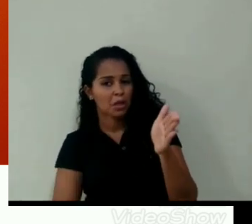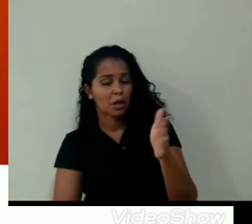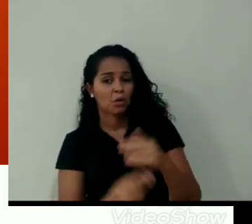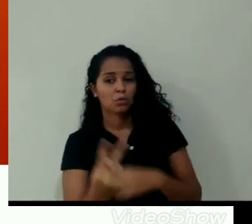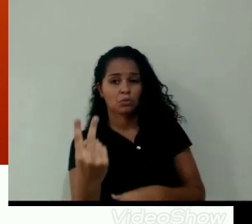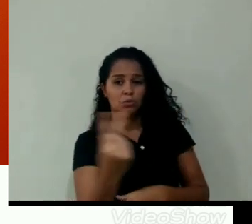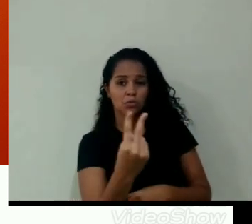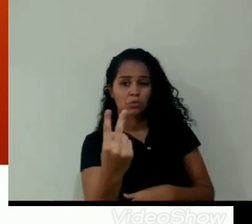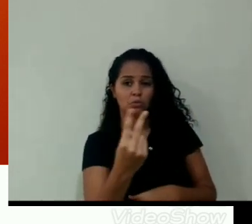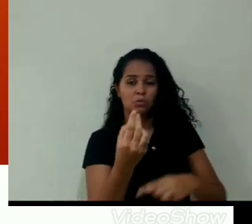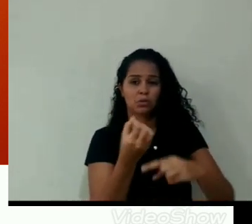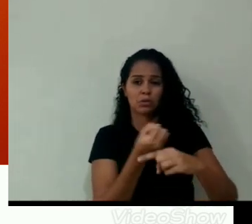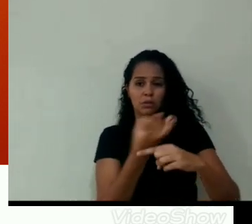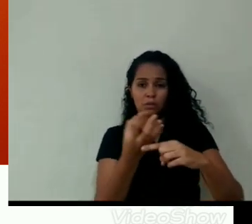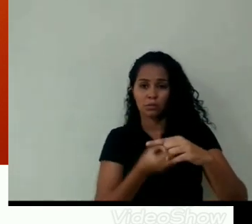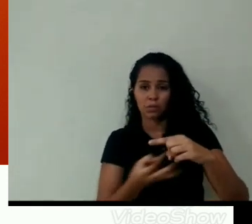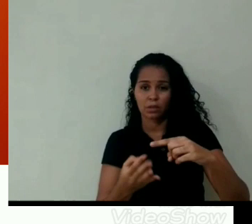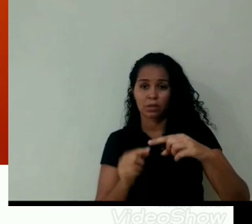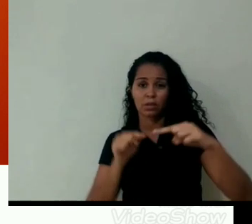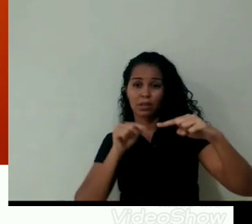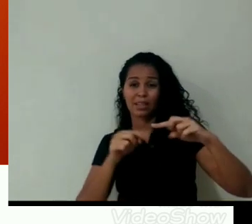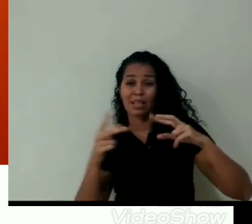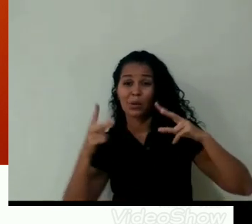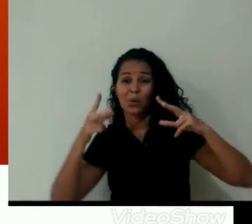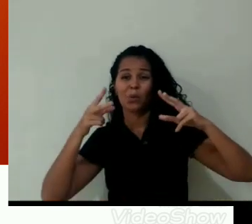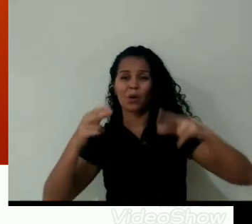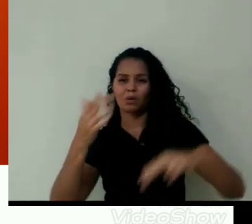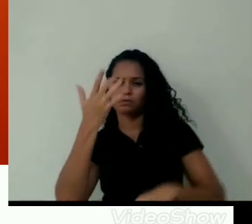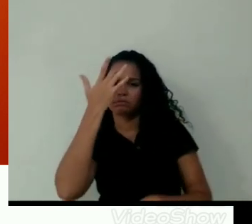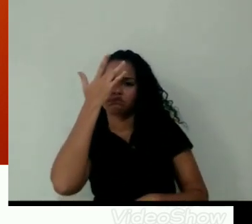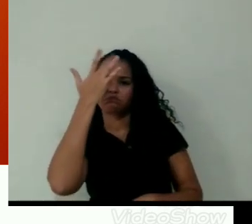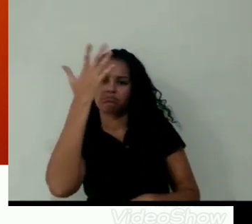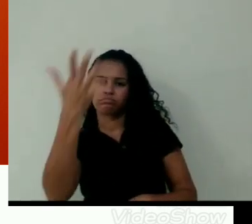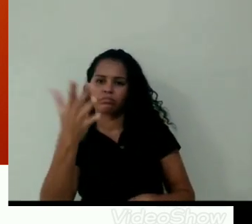e subtraia os numeradores. 9 menos 8, 1.